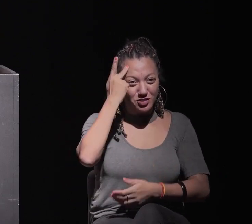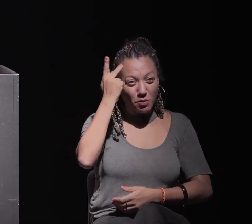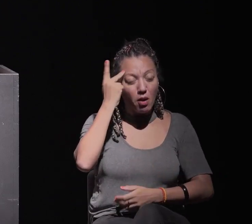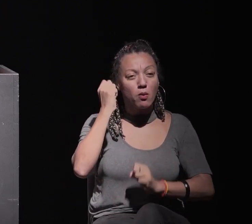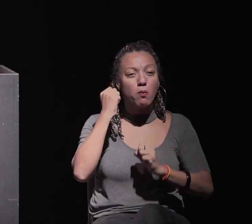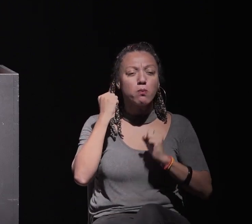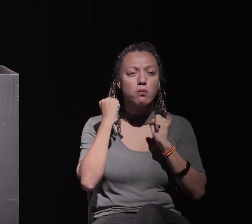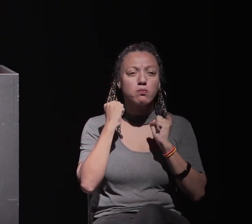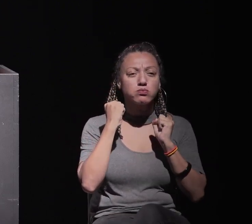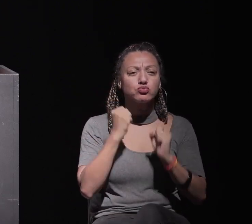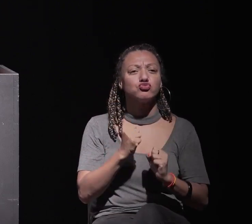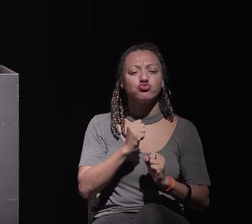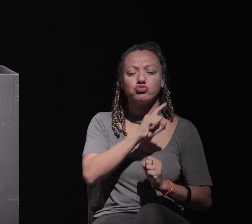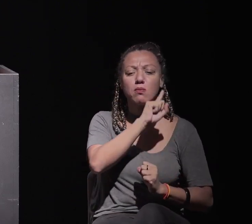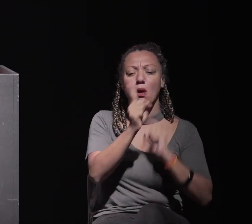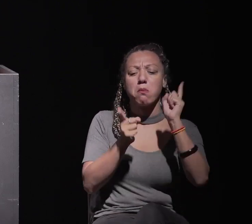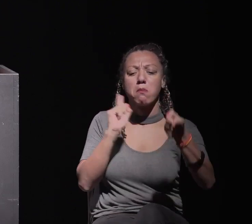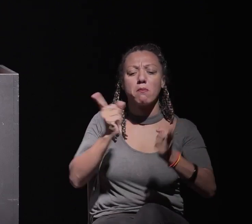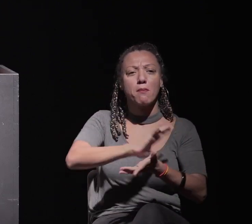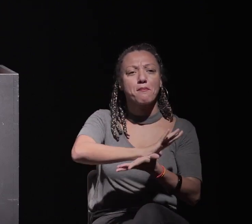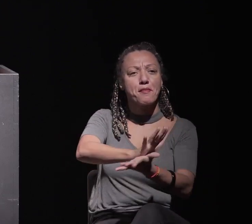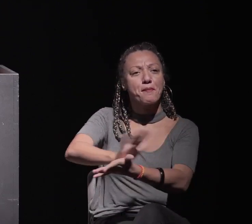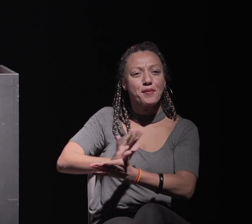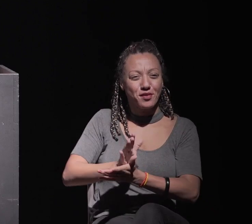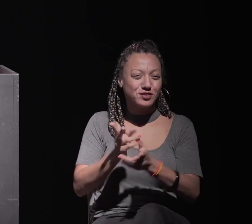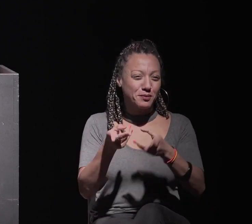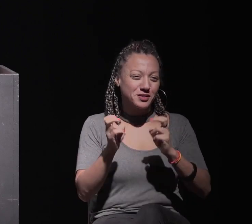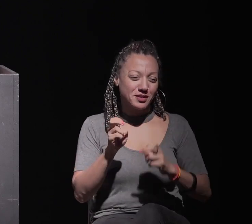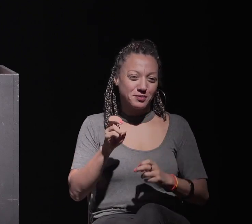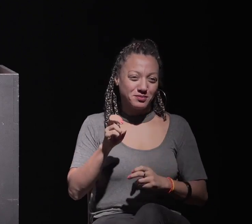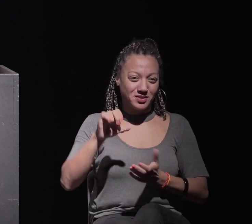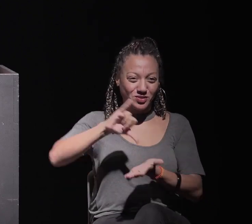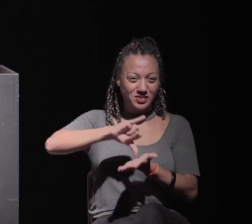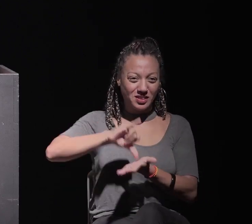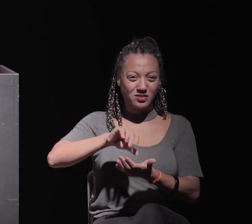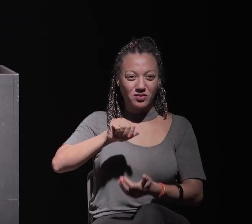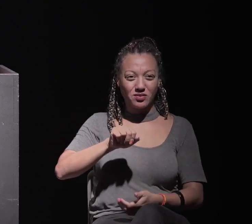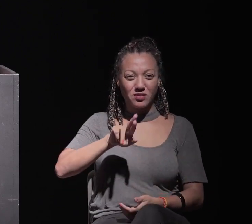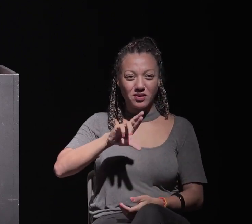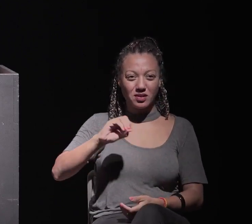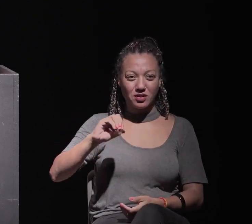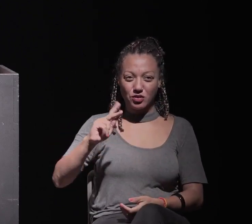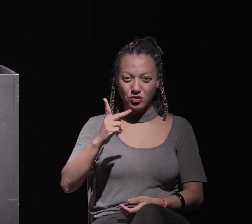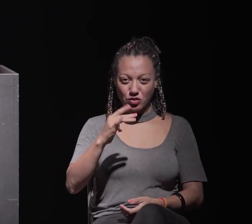estava naquele movimento de gentrificação que a gente acompanha hoje. O Largo do Arocho, daqui a pouco, não é mais nosso